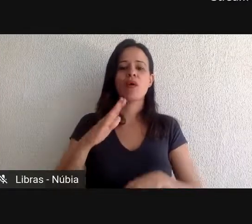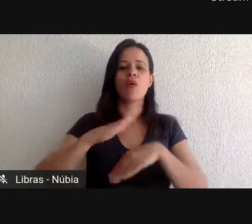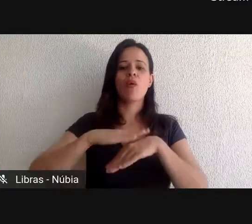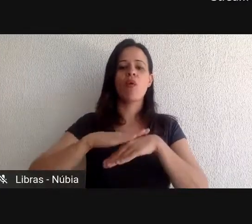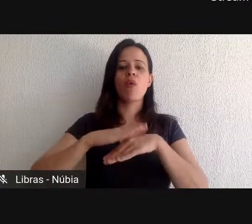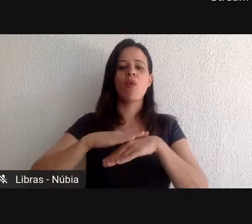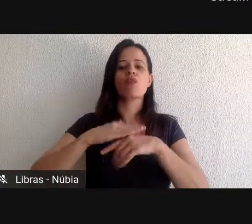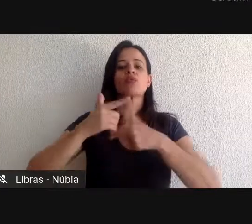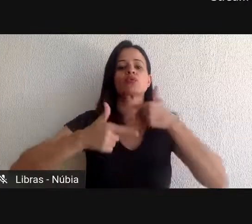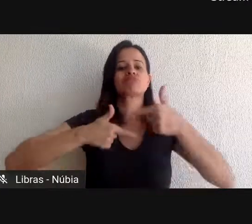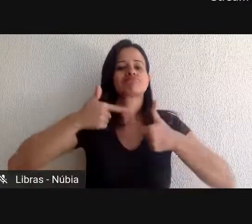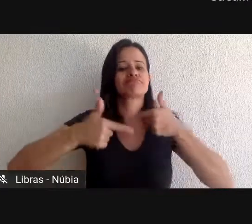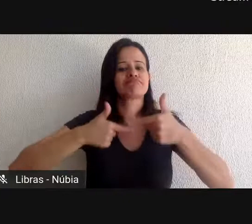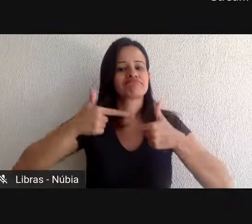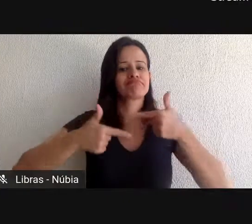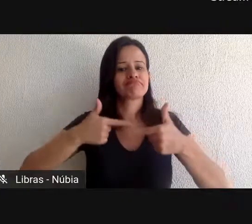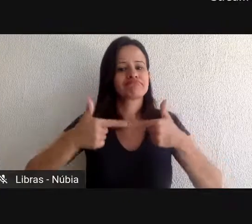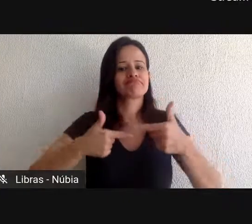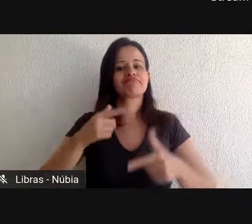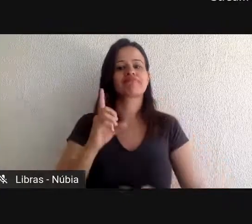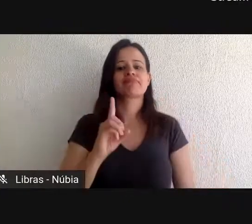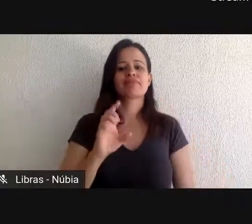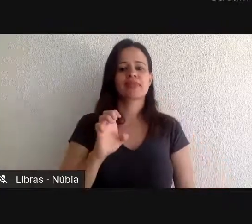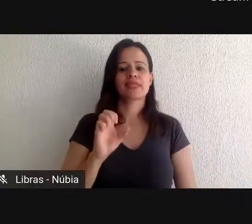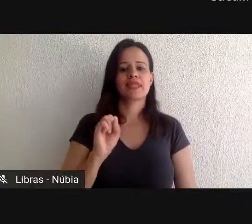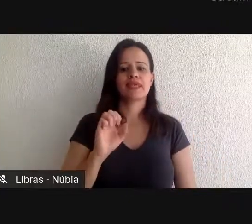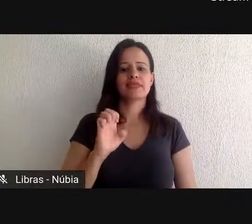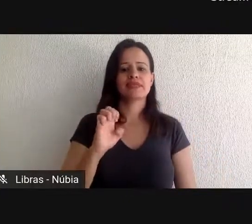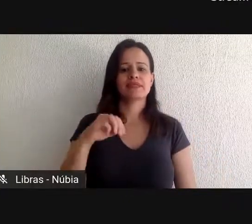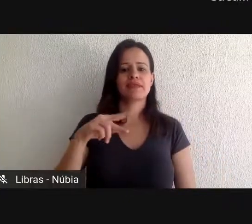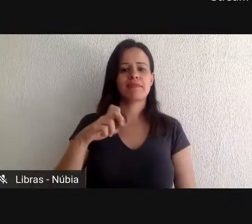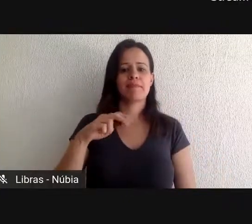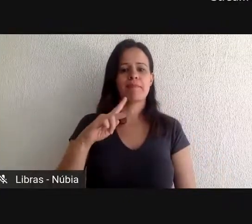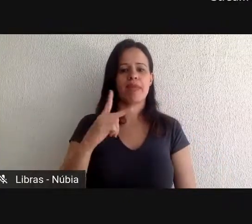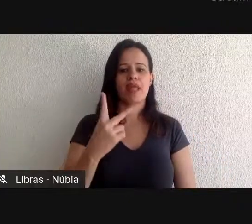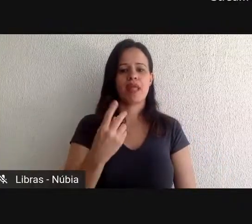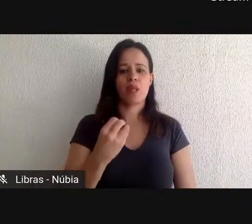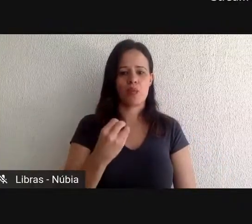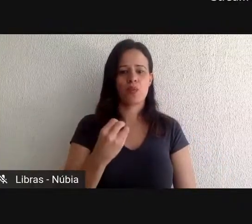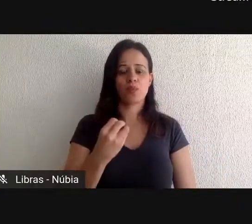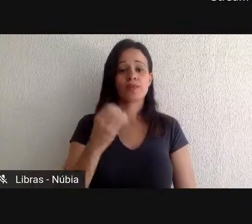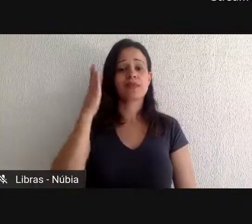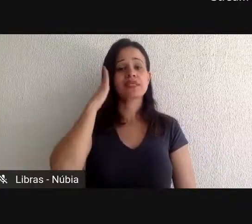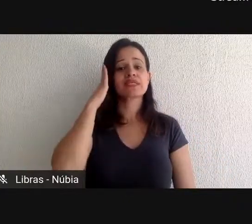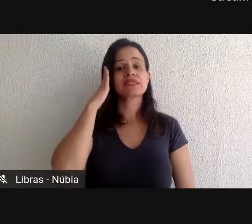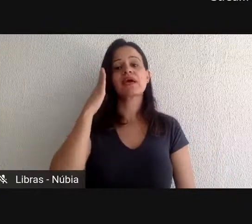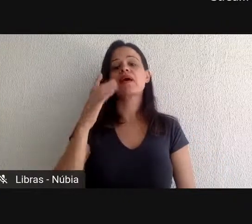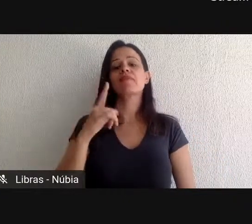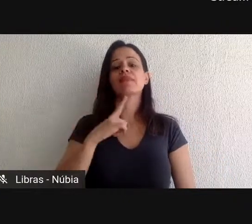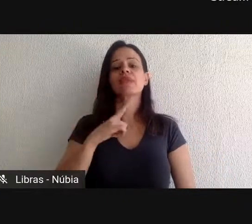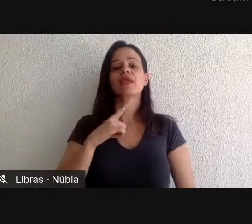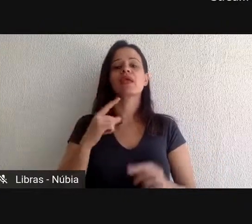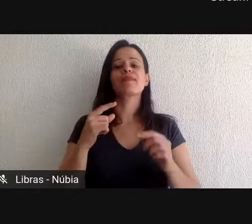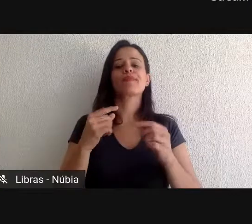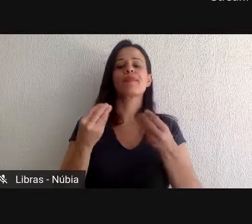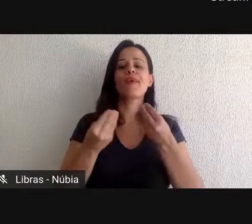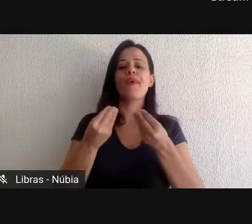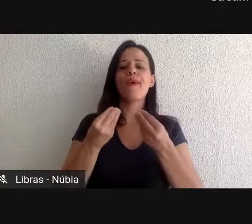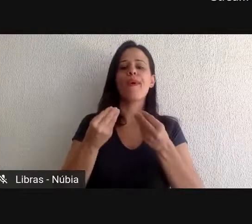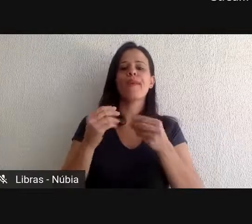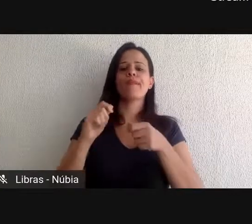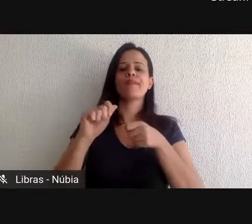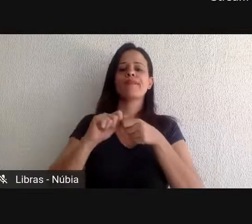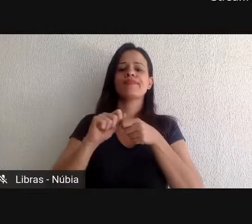faz parte do título do meu projeto. Basicamente, o que essa nova abordagem faz, em contraposição